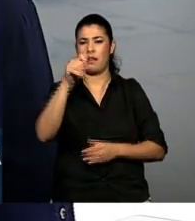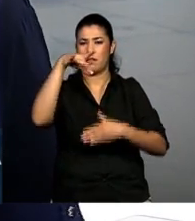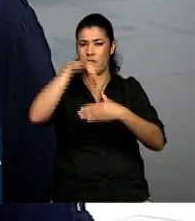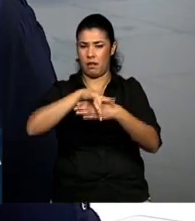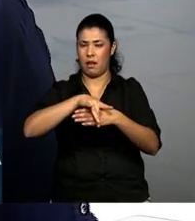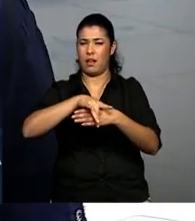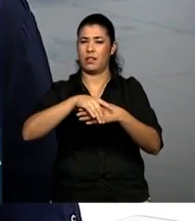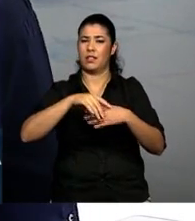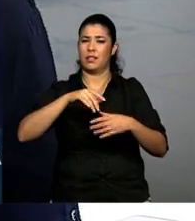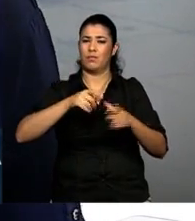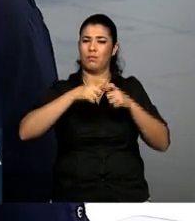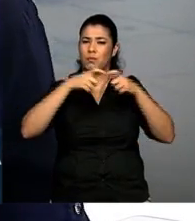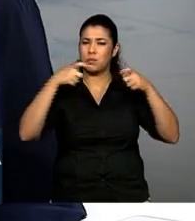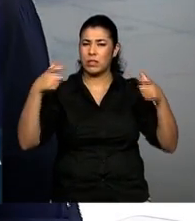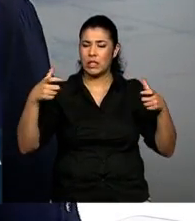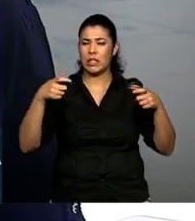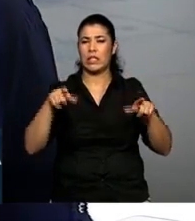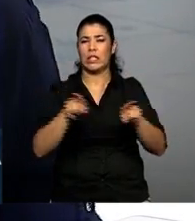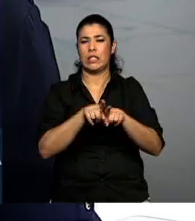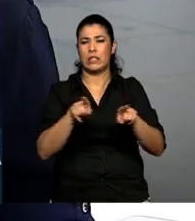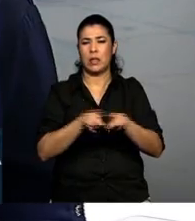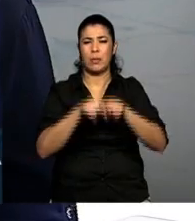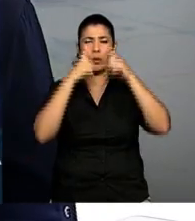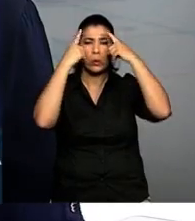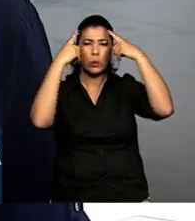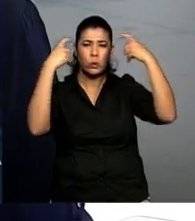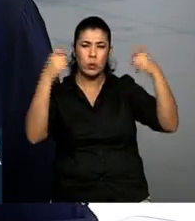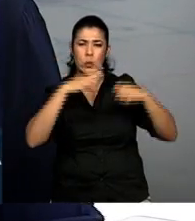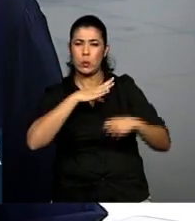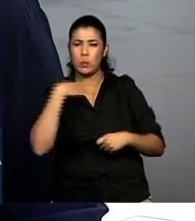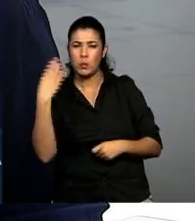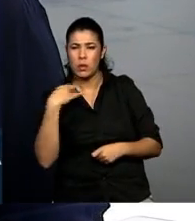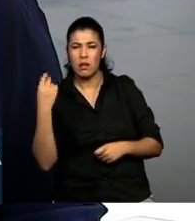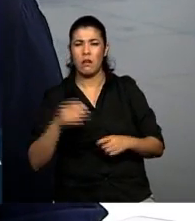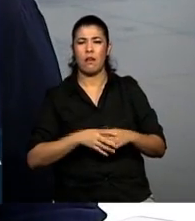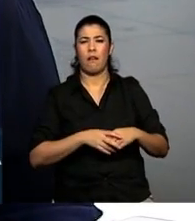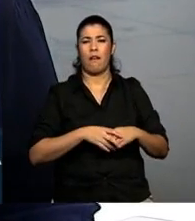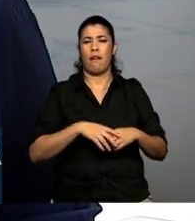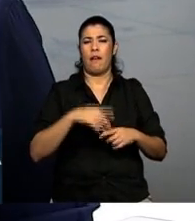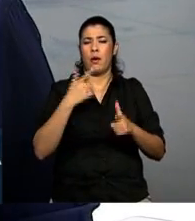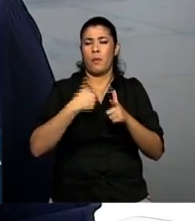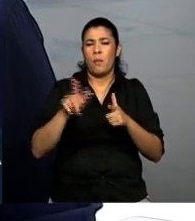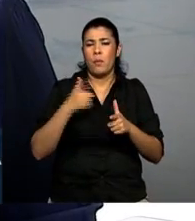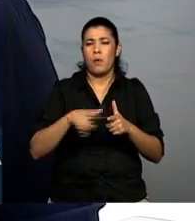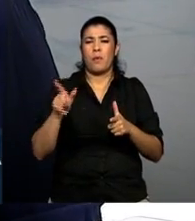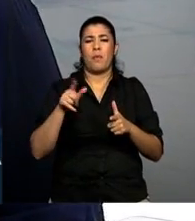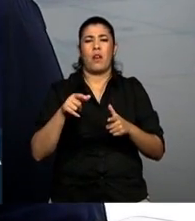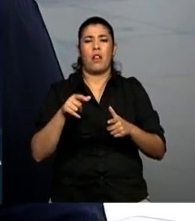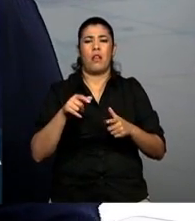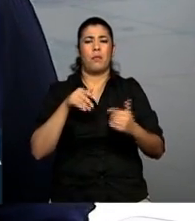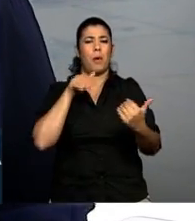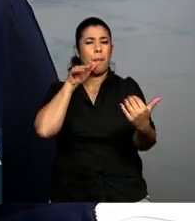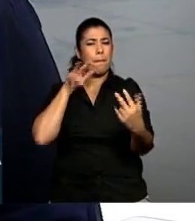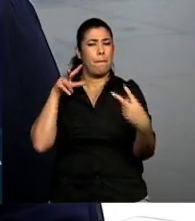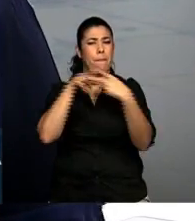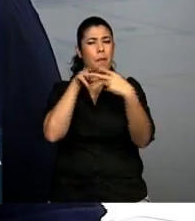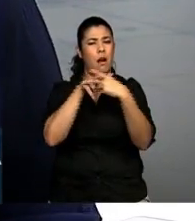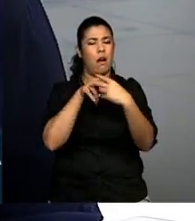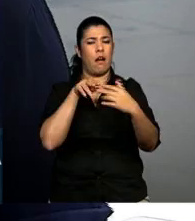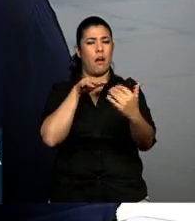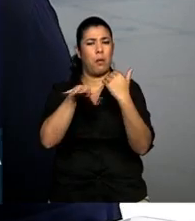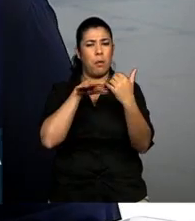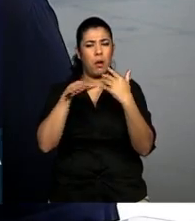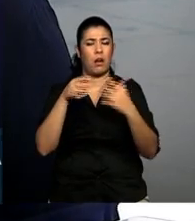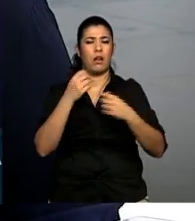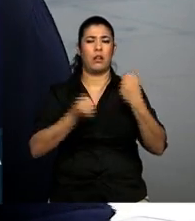da dos homicídios tão eh contra os jovens a violência no trânsito tem a questão do primeiro emprego como aumentar a